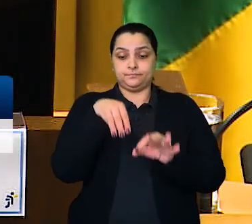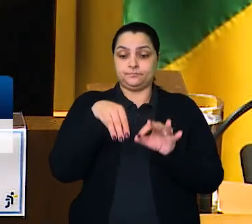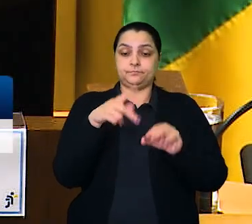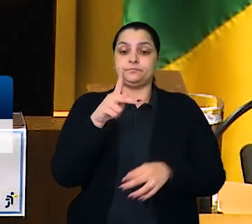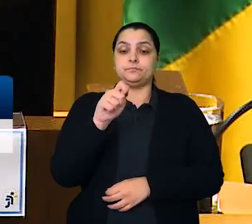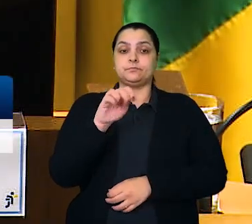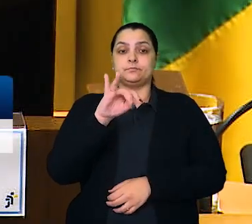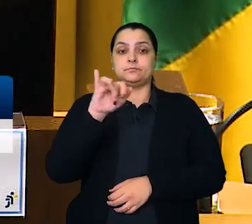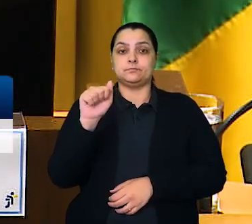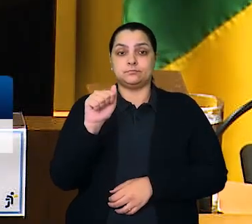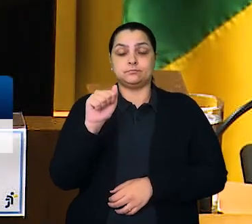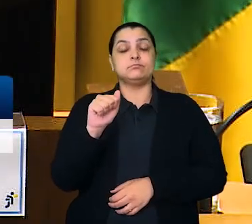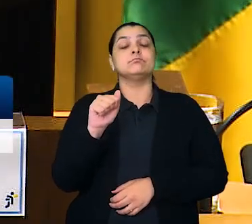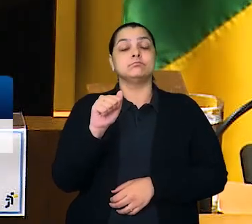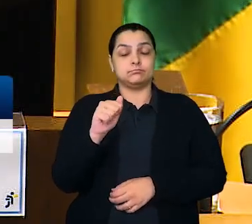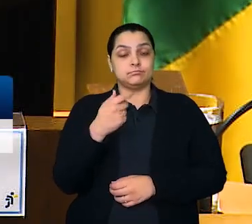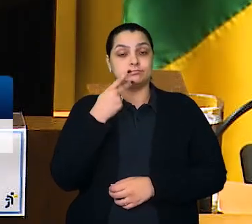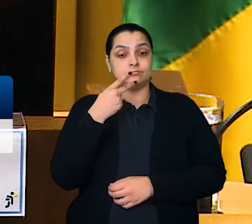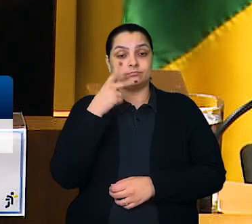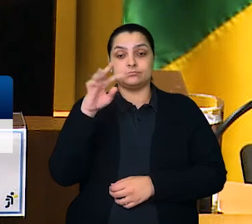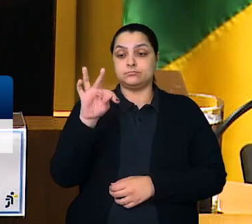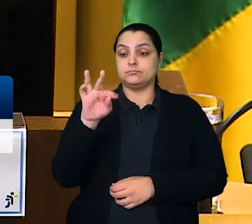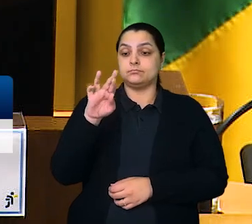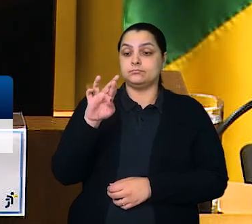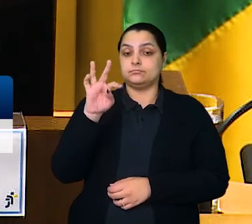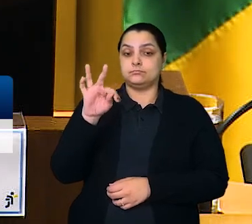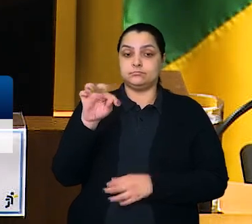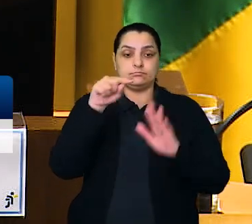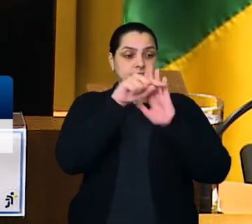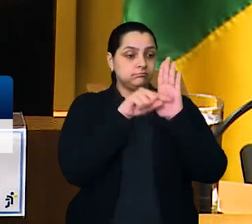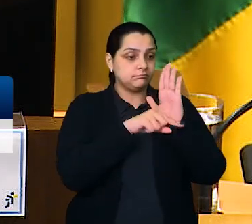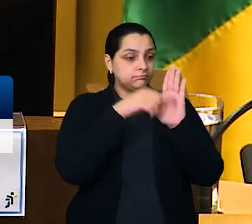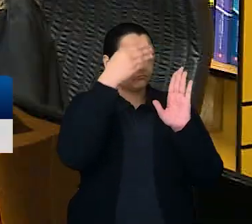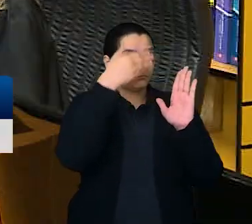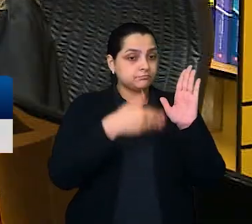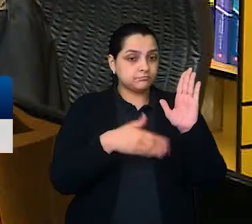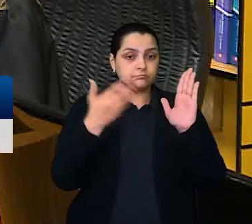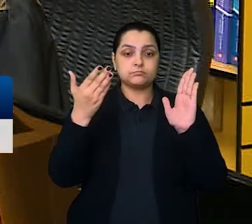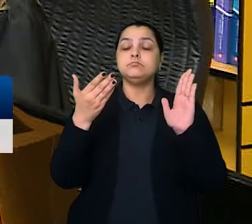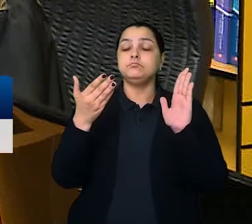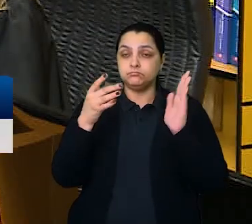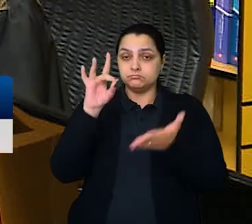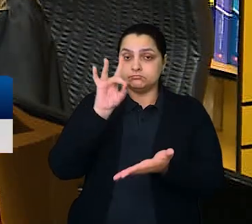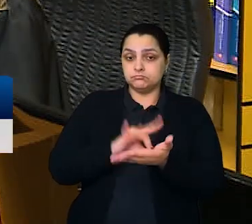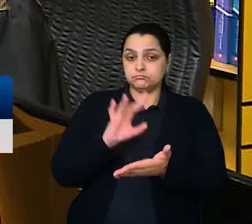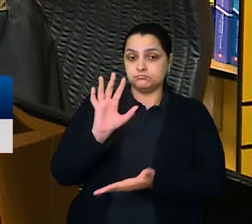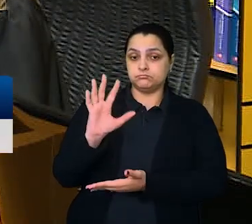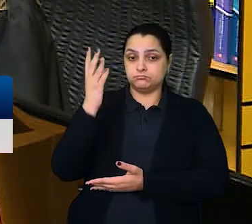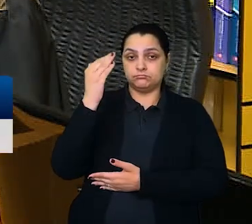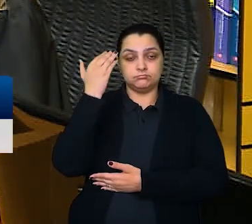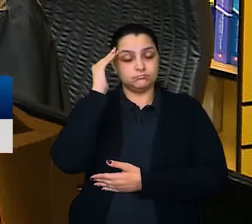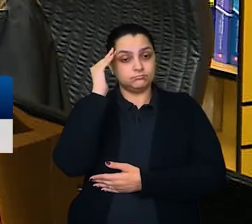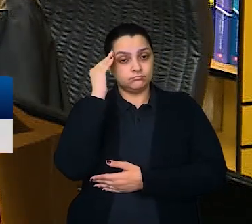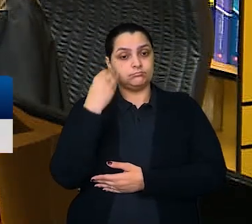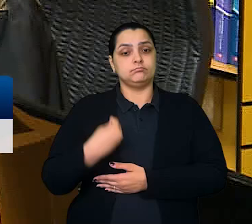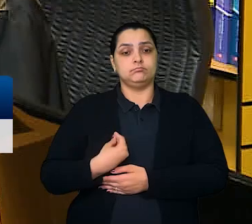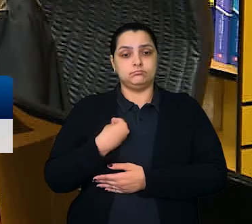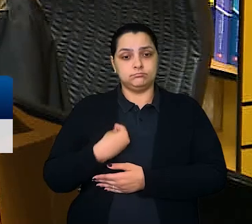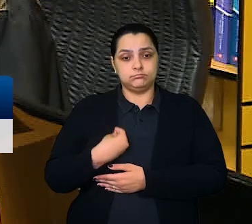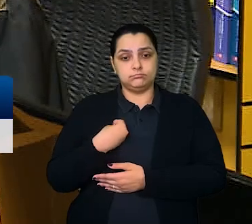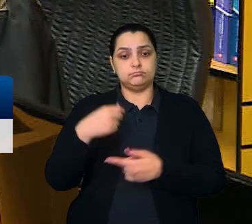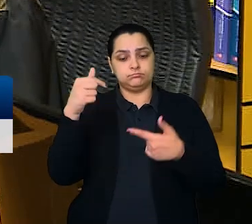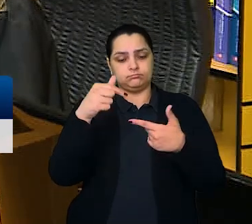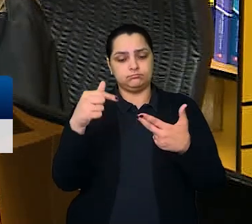Kátia Arruda, assinalou que o TRT, com base nos fatos e nas provas do processo, entendeu que estavam presentes